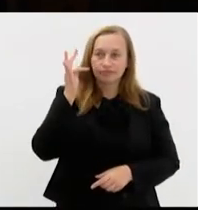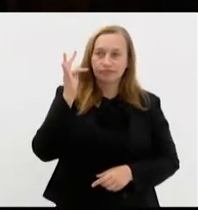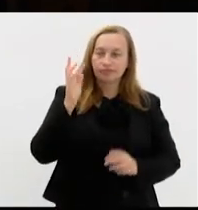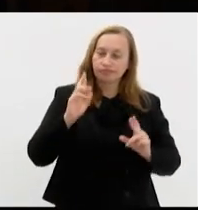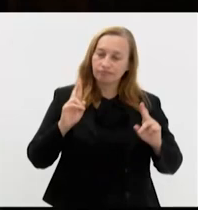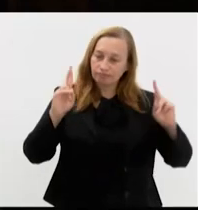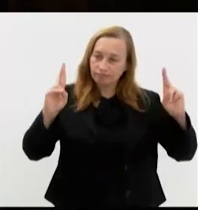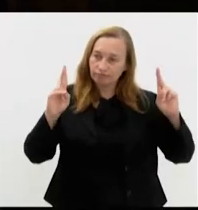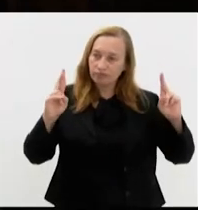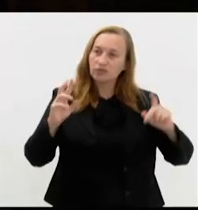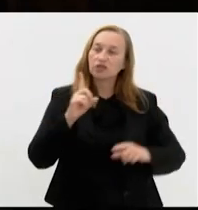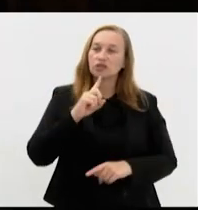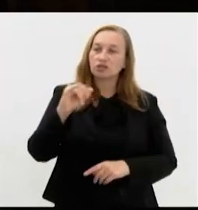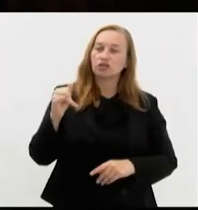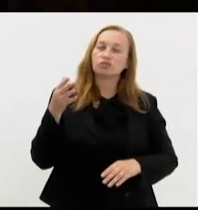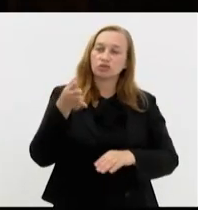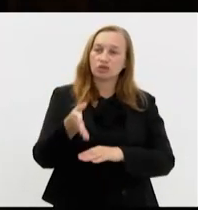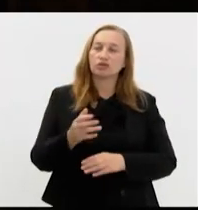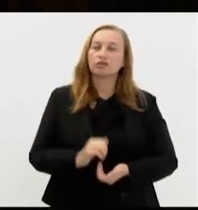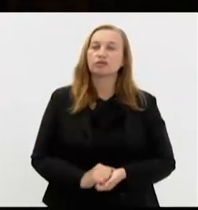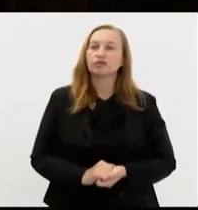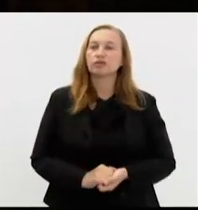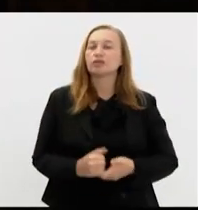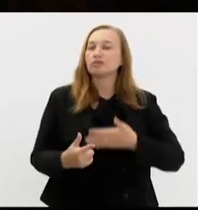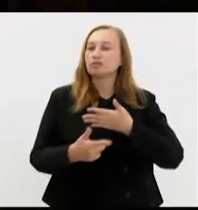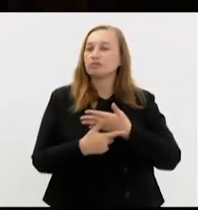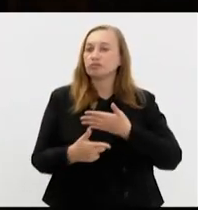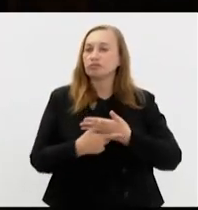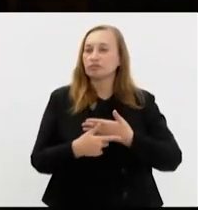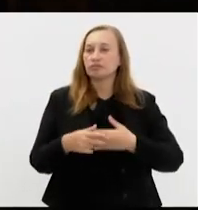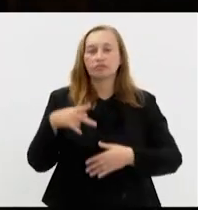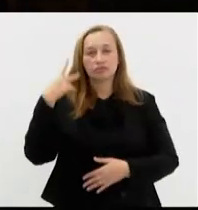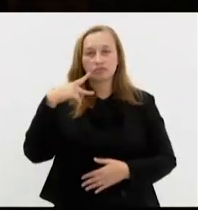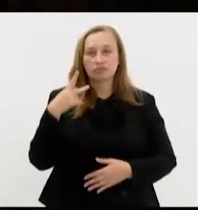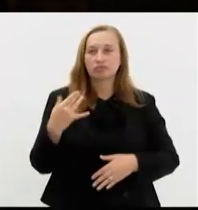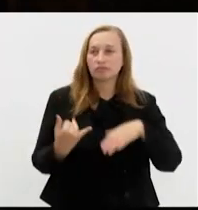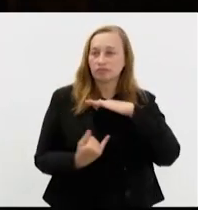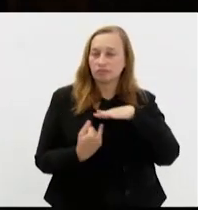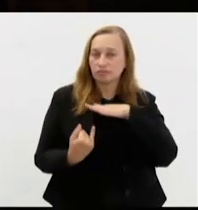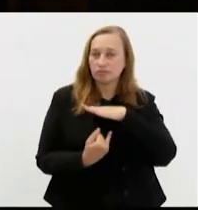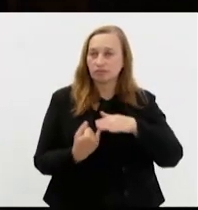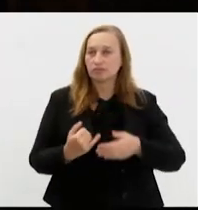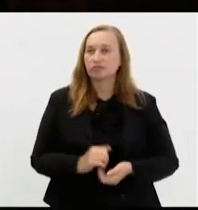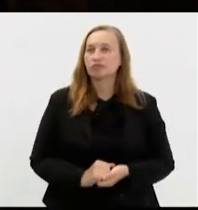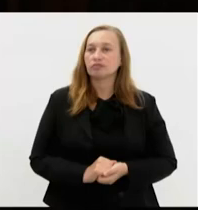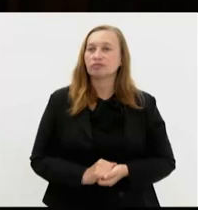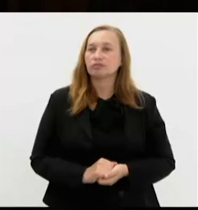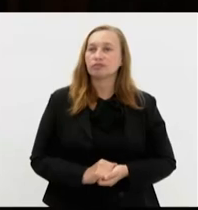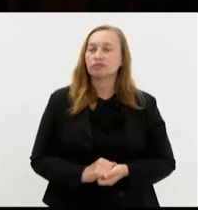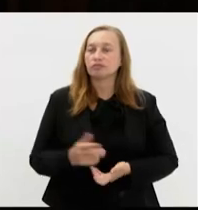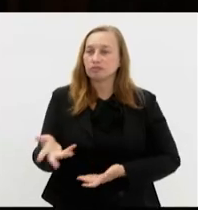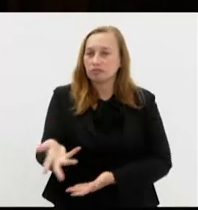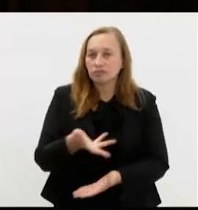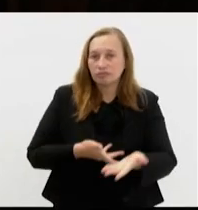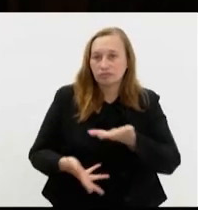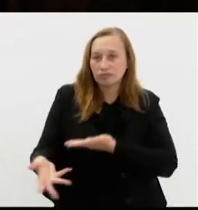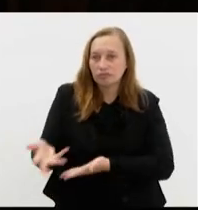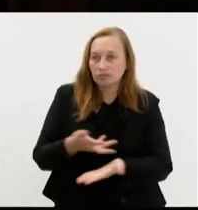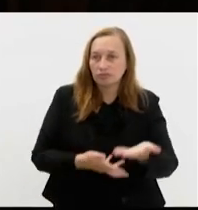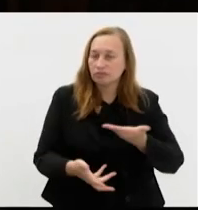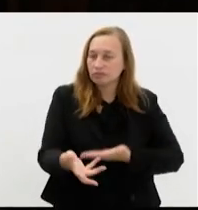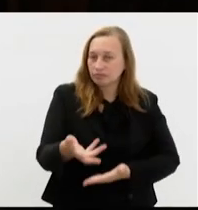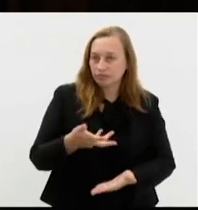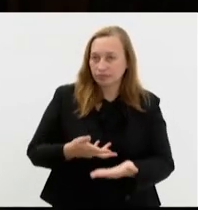chegarmos lá e esse papel político institucional de mediador que nos